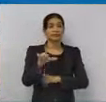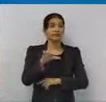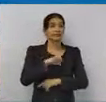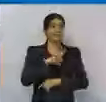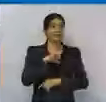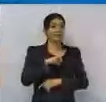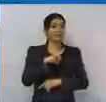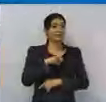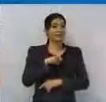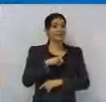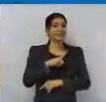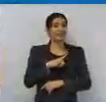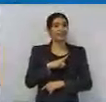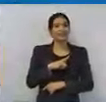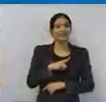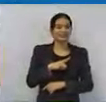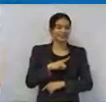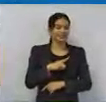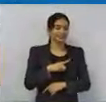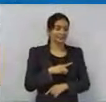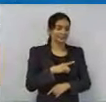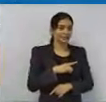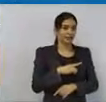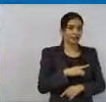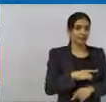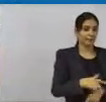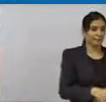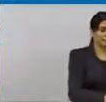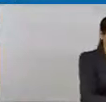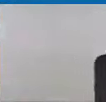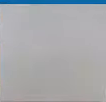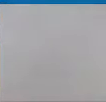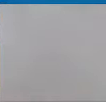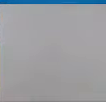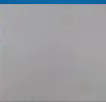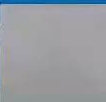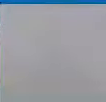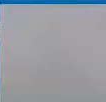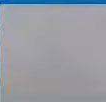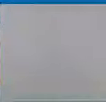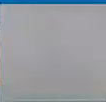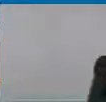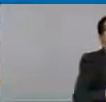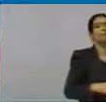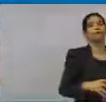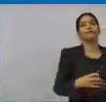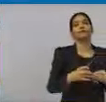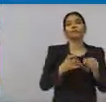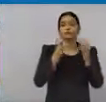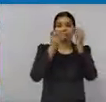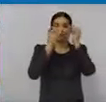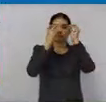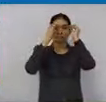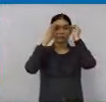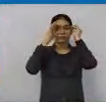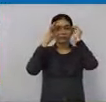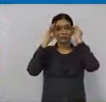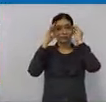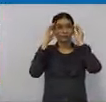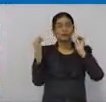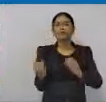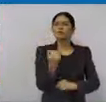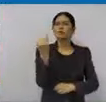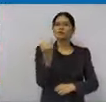quando eu faço a ligação entre duas residências. E um item que eu acho muito importante do ponto de vista